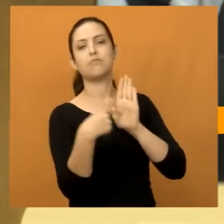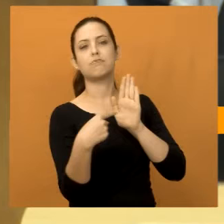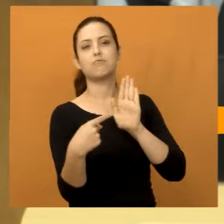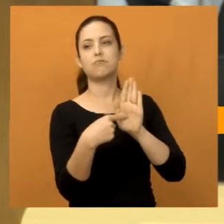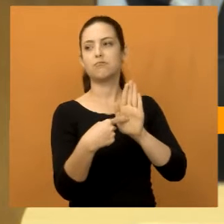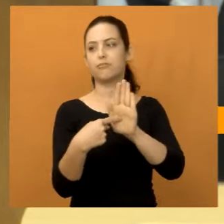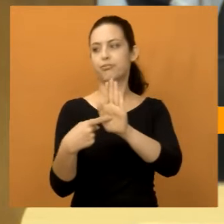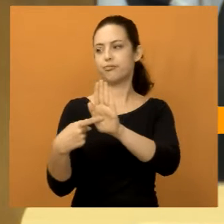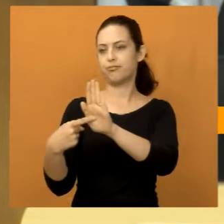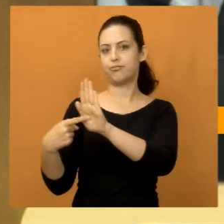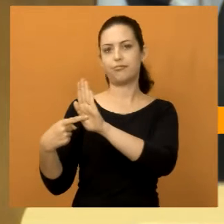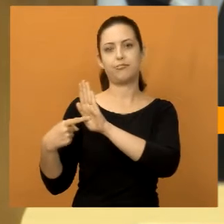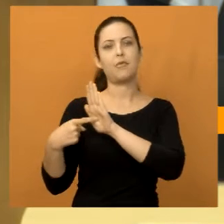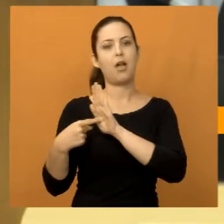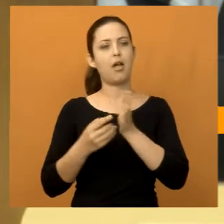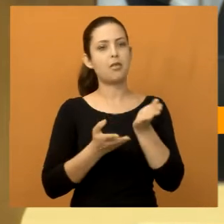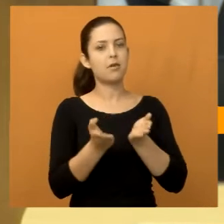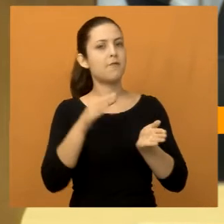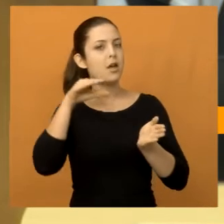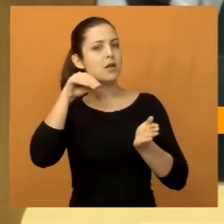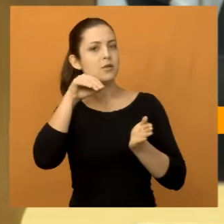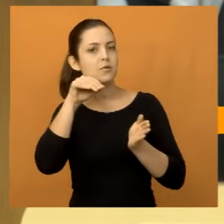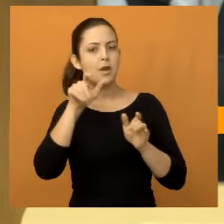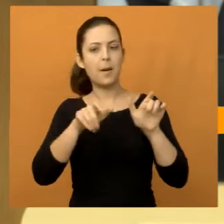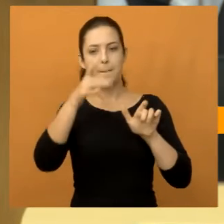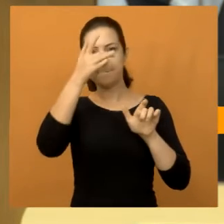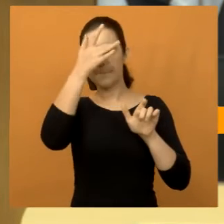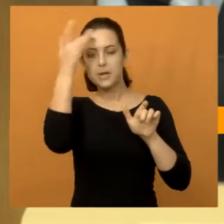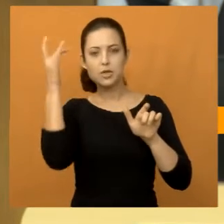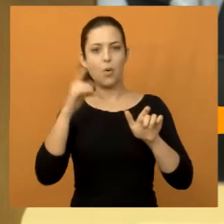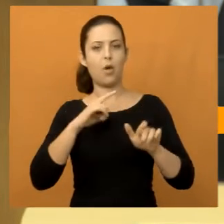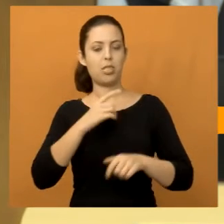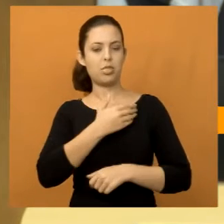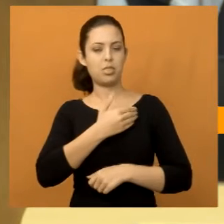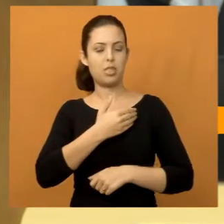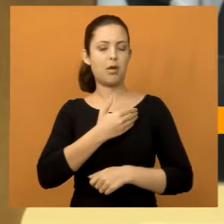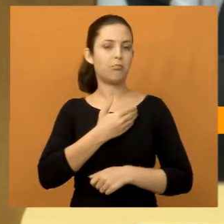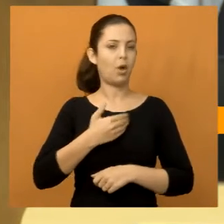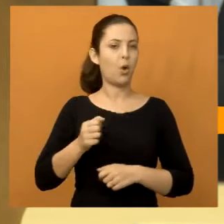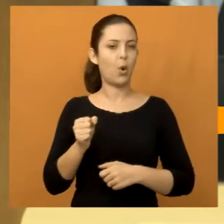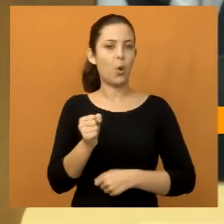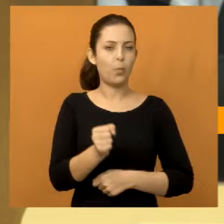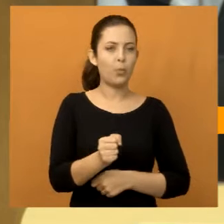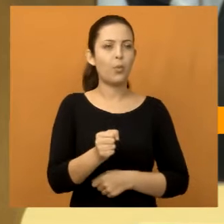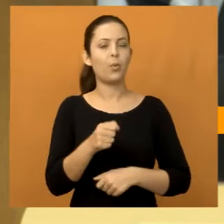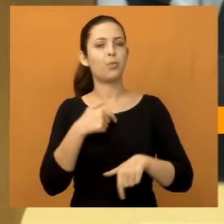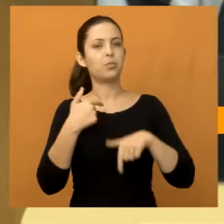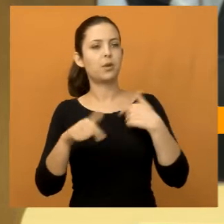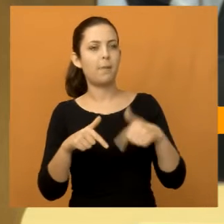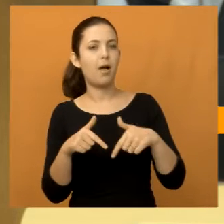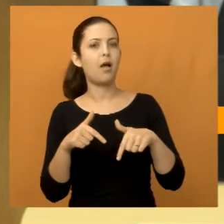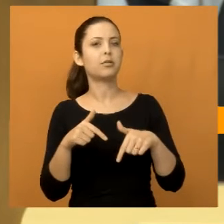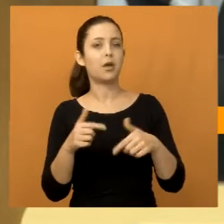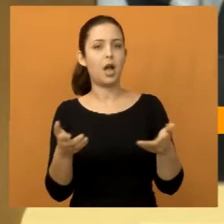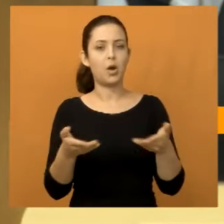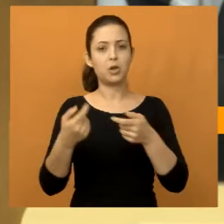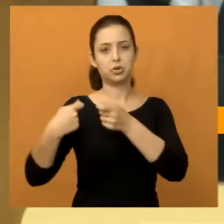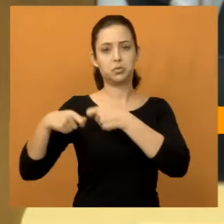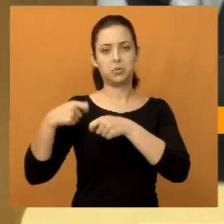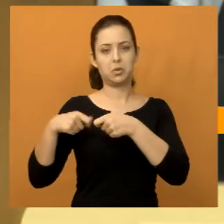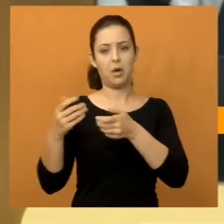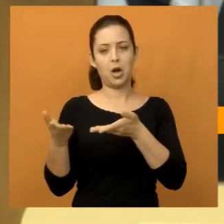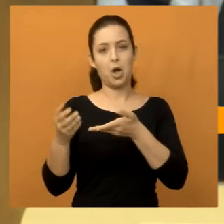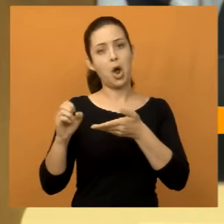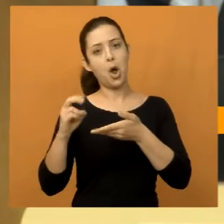para todos os servidores, pessoas que têm cargos comissionados aqui dessa prefeitura, da atual